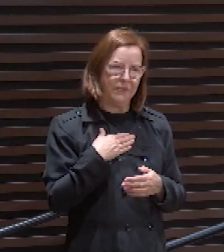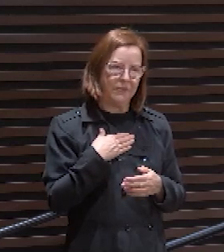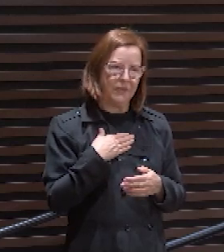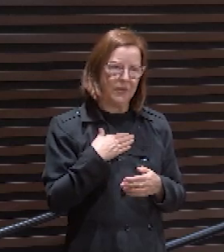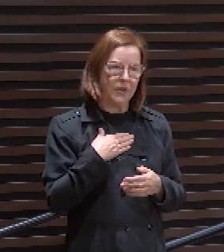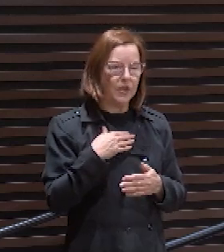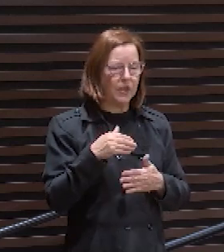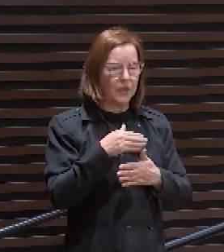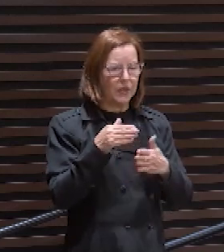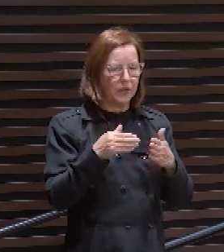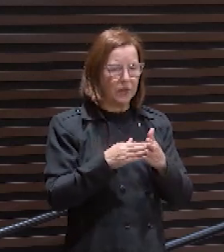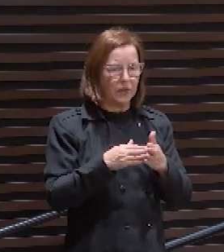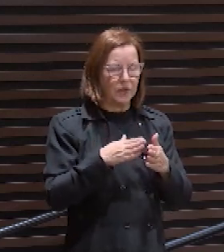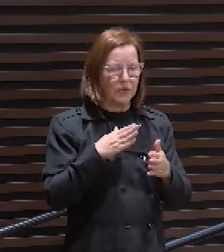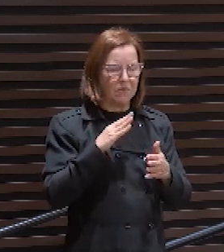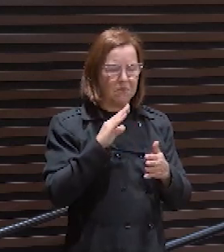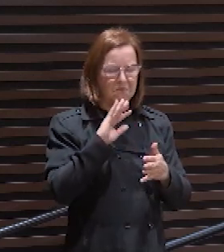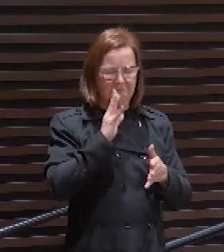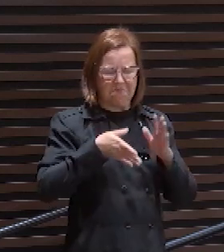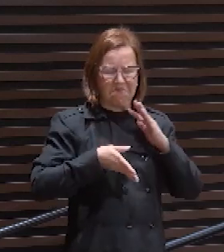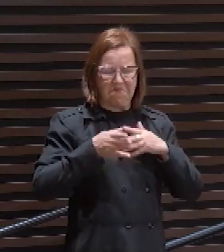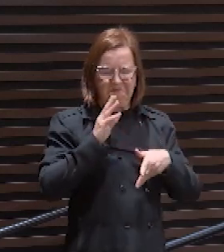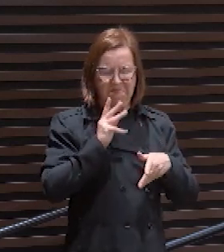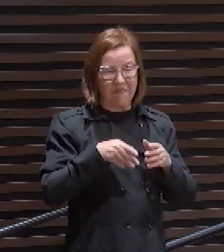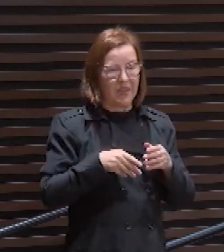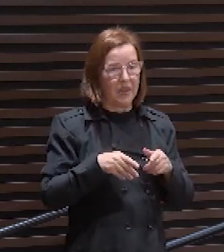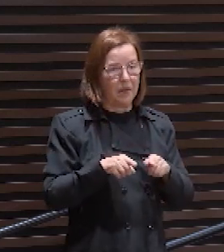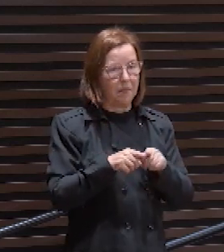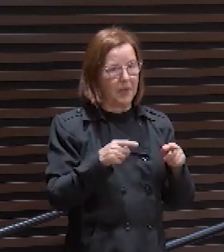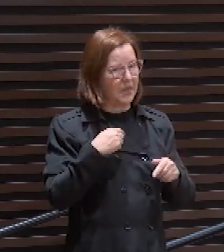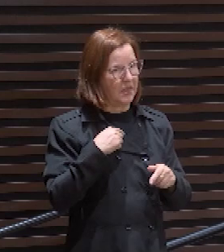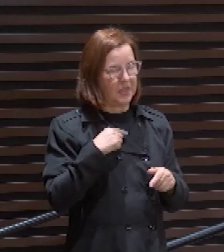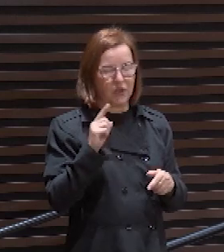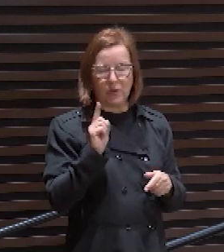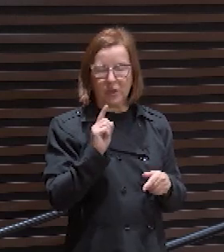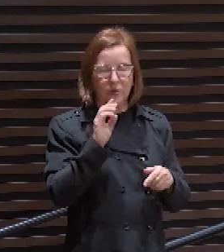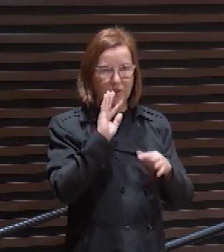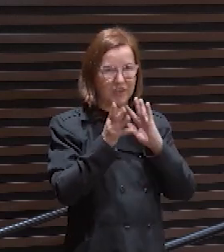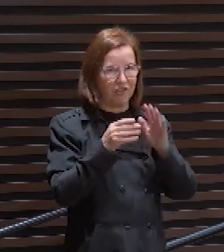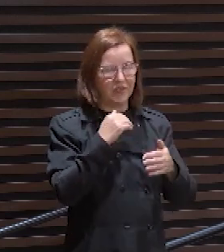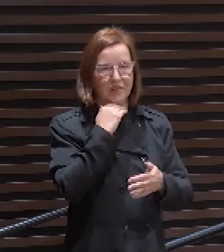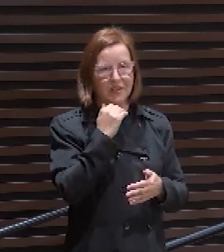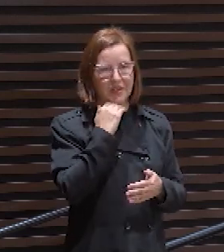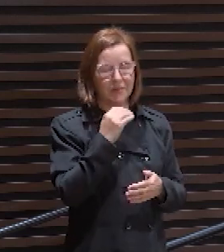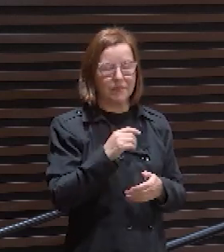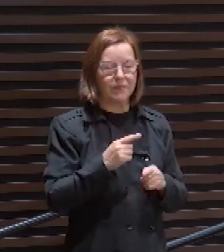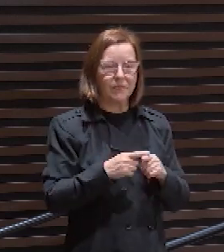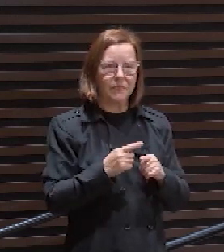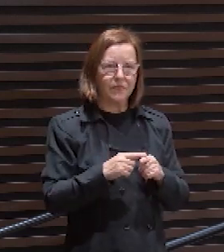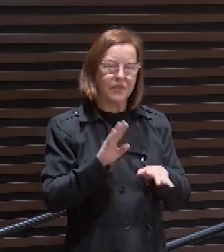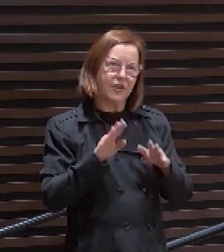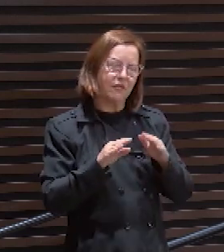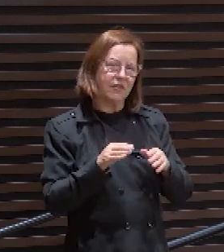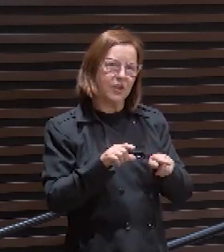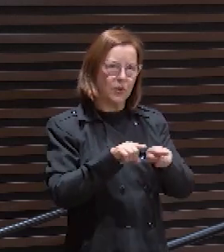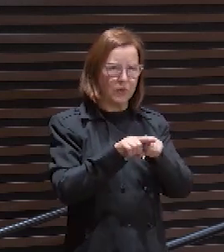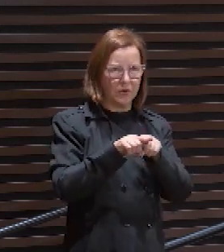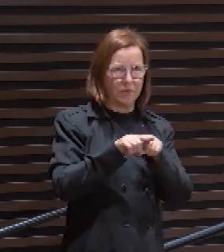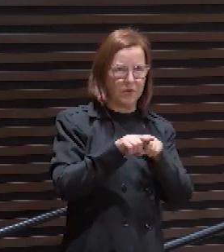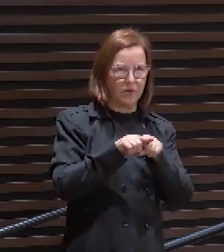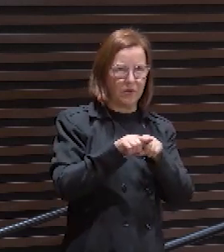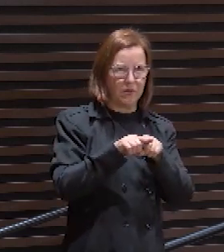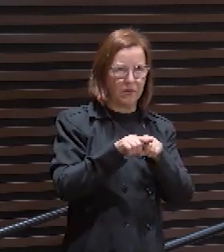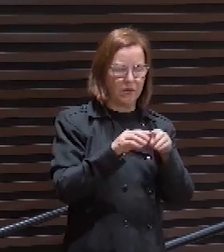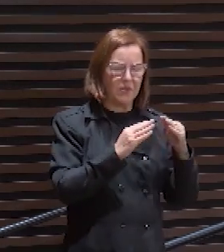eu não critico ele com outras pessoas, mas na verdade eu acolho? Por que talvez o irmão, que ele mora longe